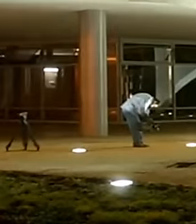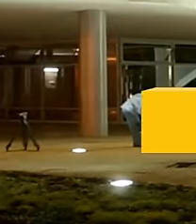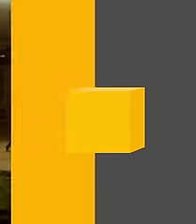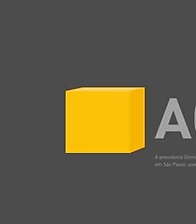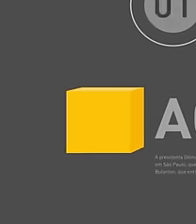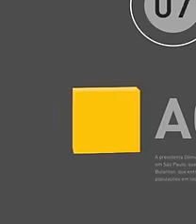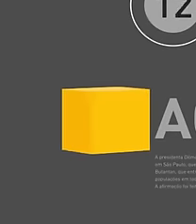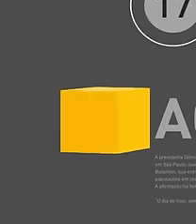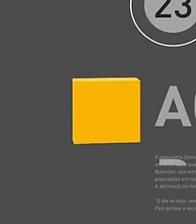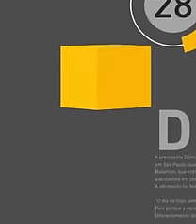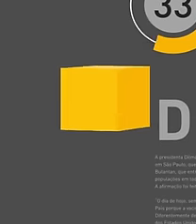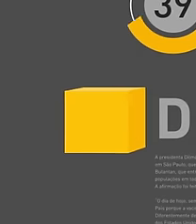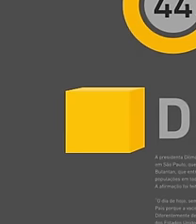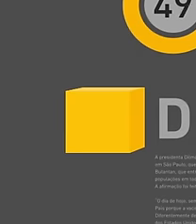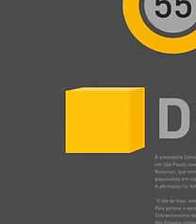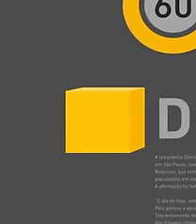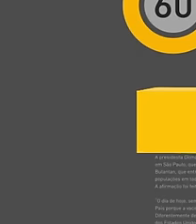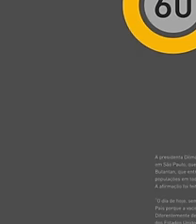o